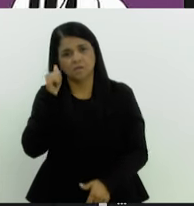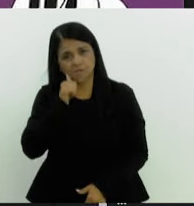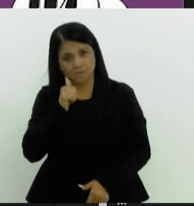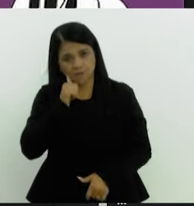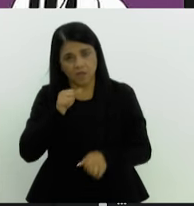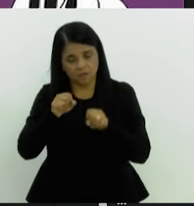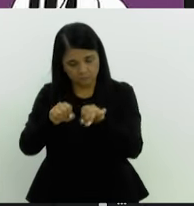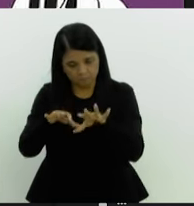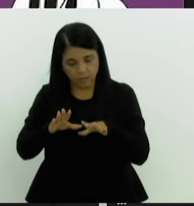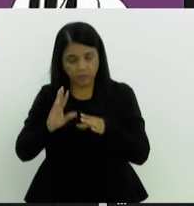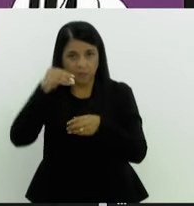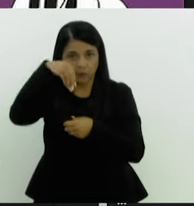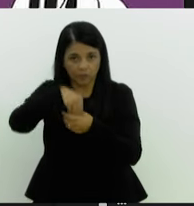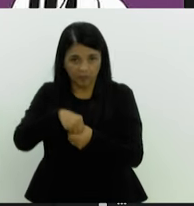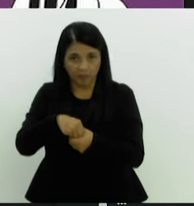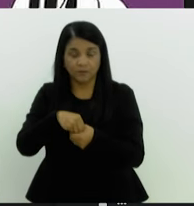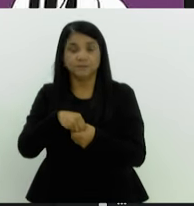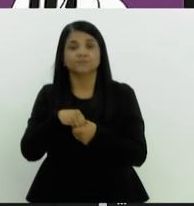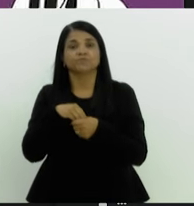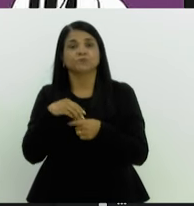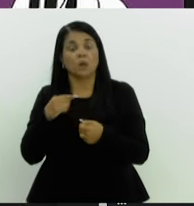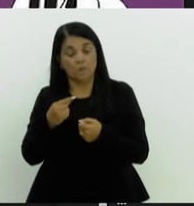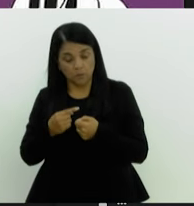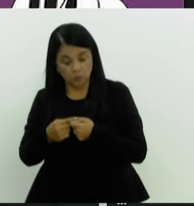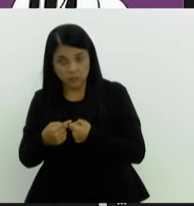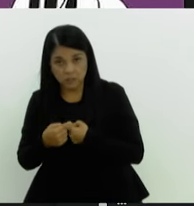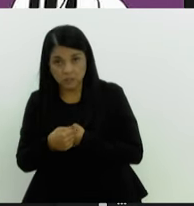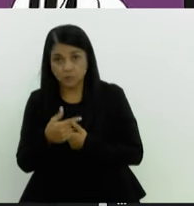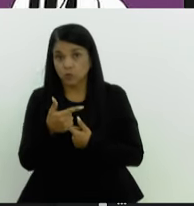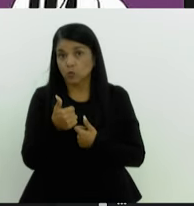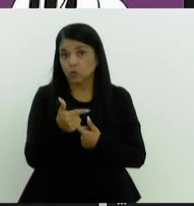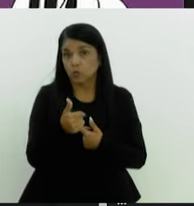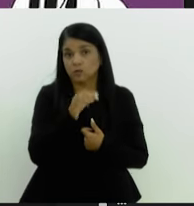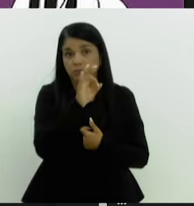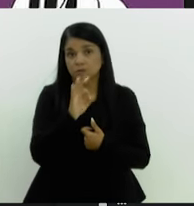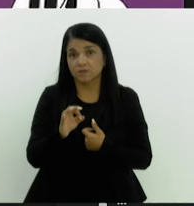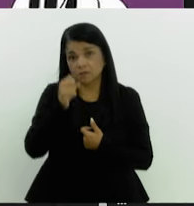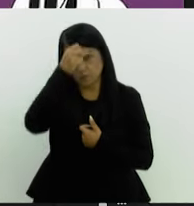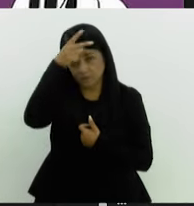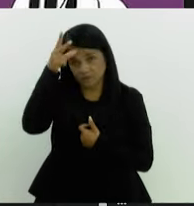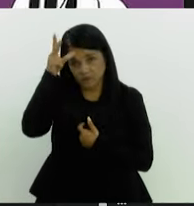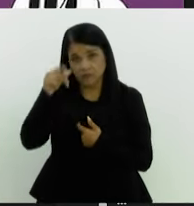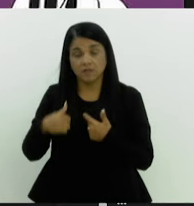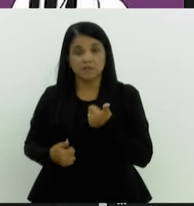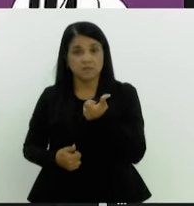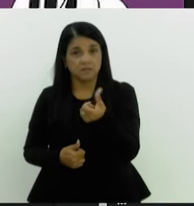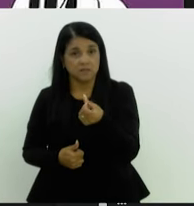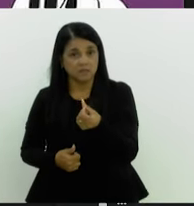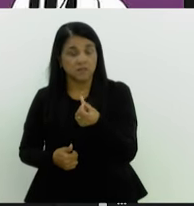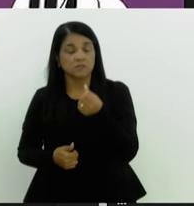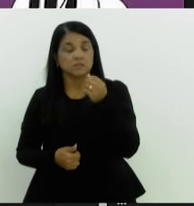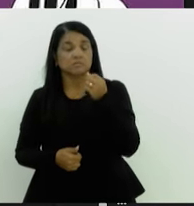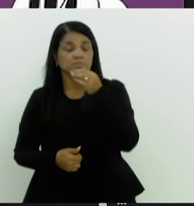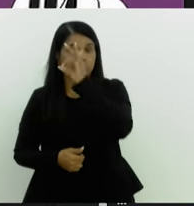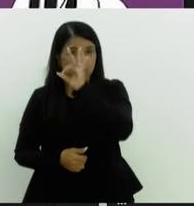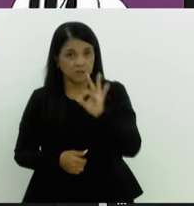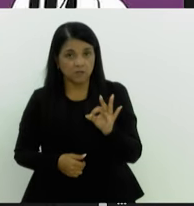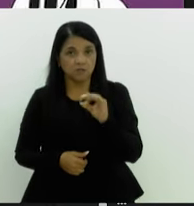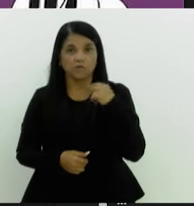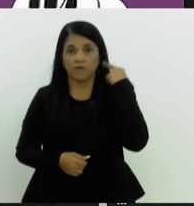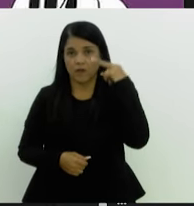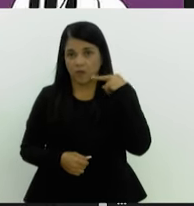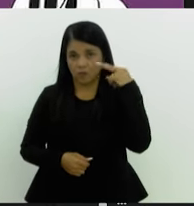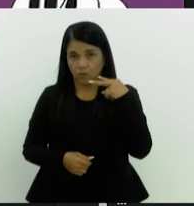parlamentos os nossos municípios nós temos apenas 12% de prefeitas 16% de vereadoras eu acho que é o